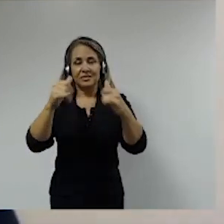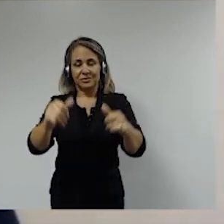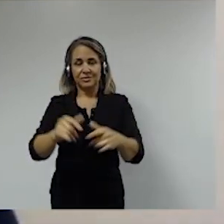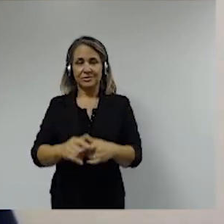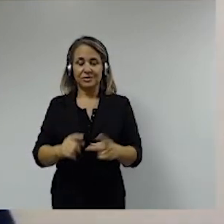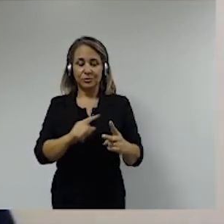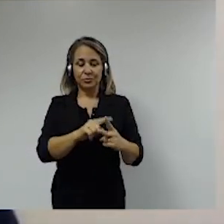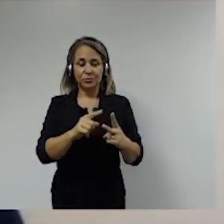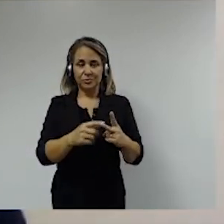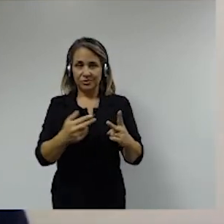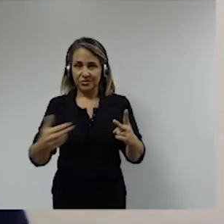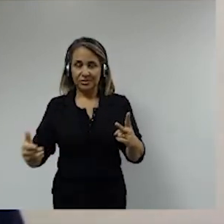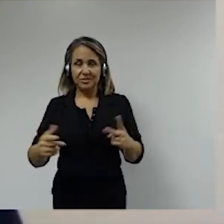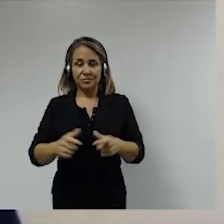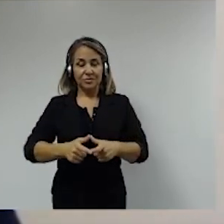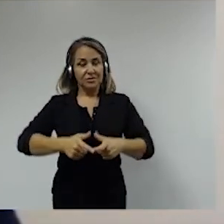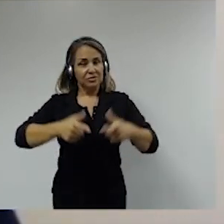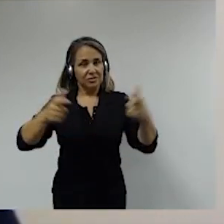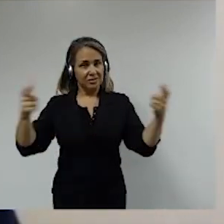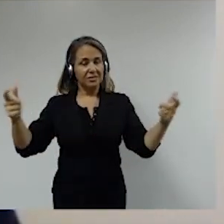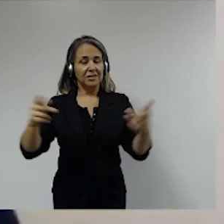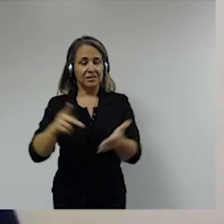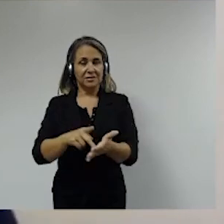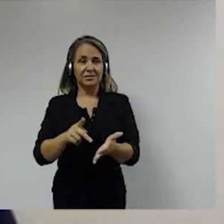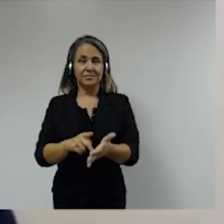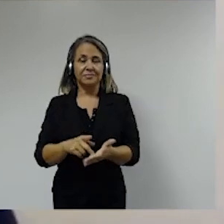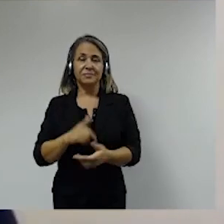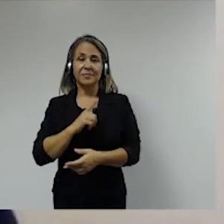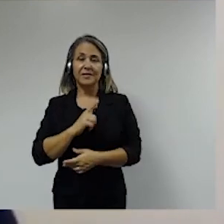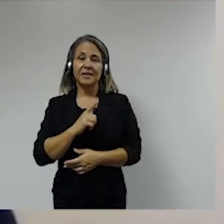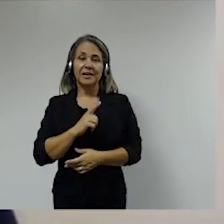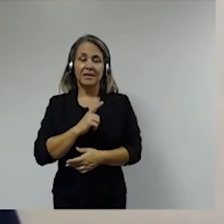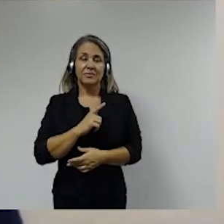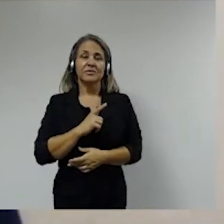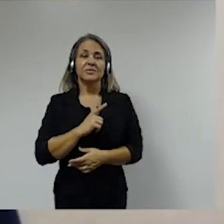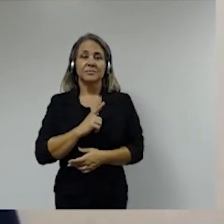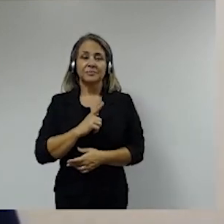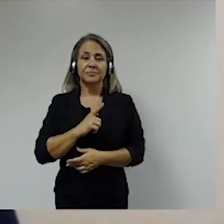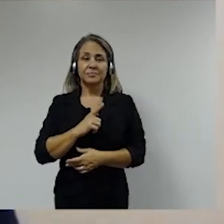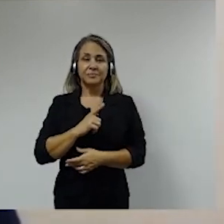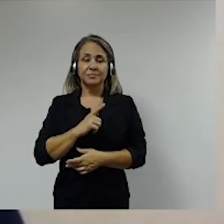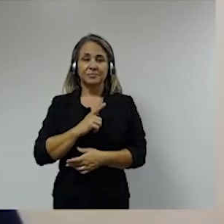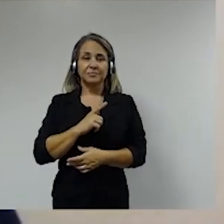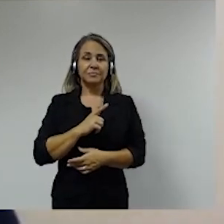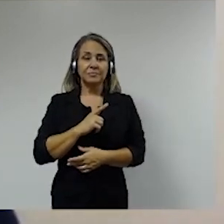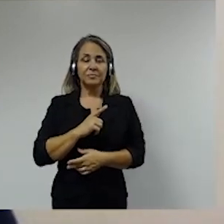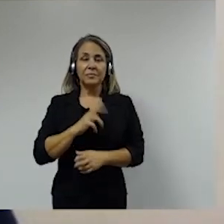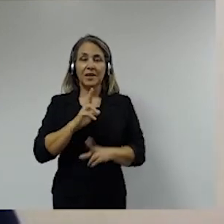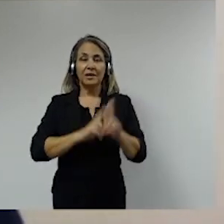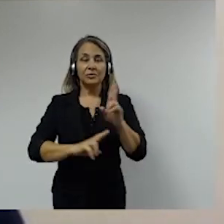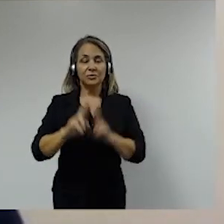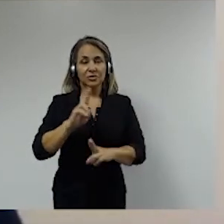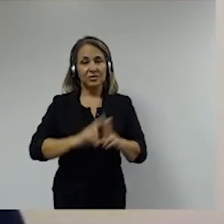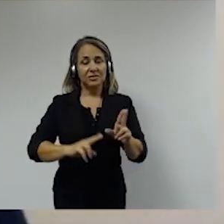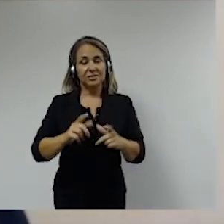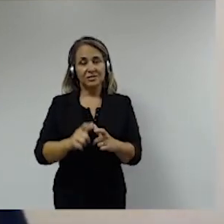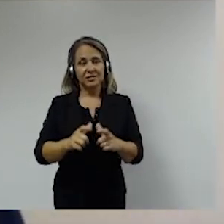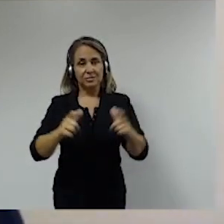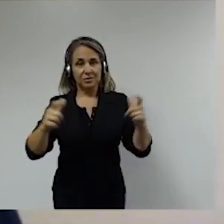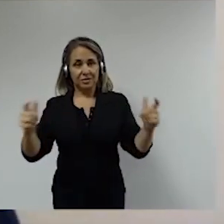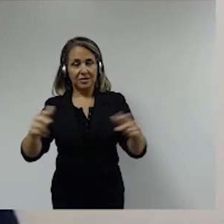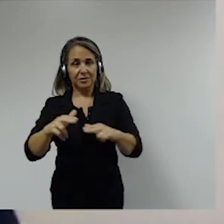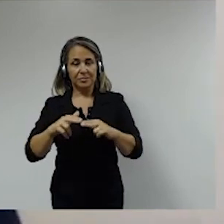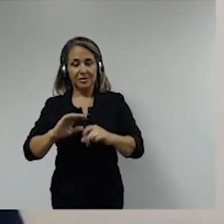que foram agigantadas, tiveram a sua utilização alavancadas